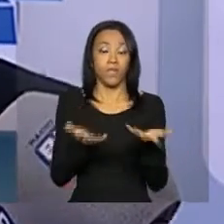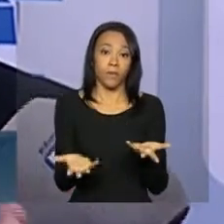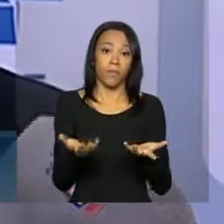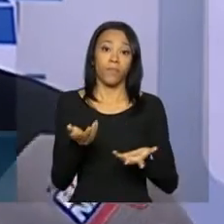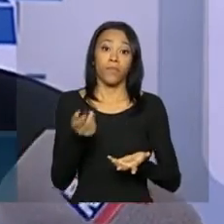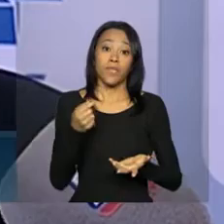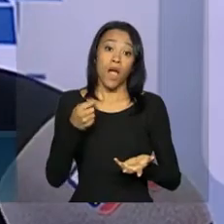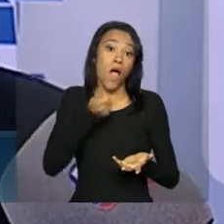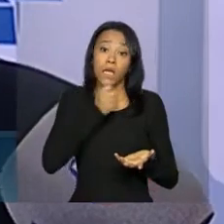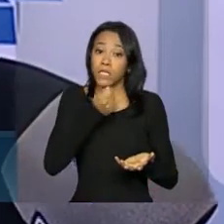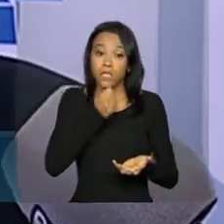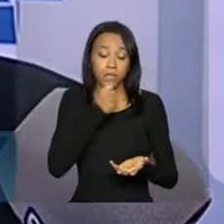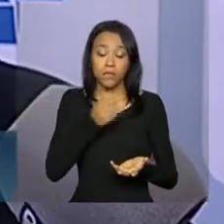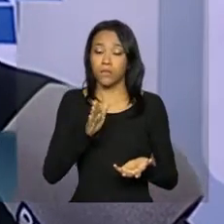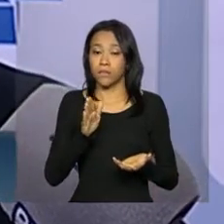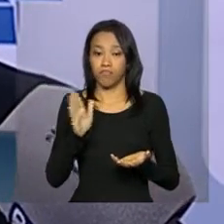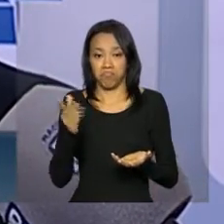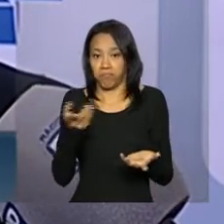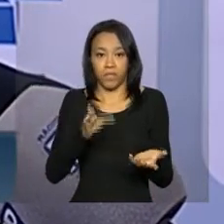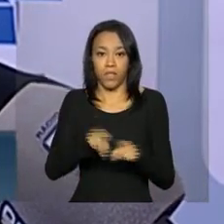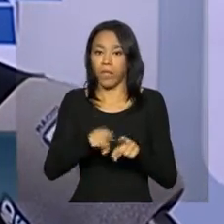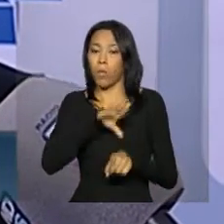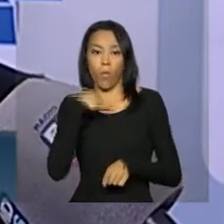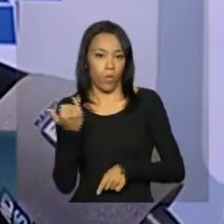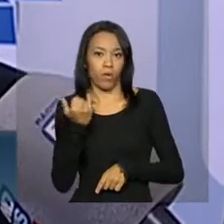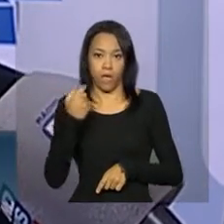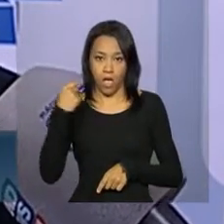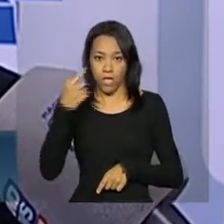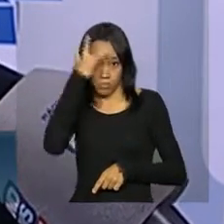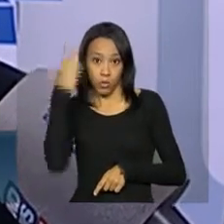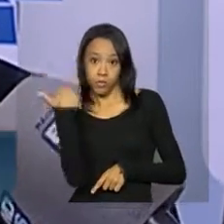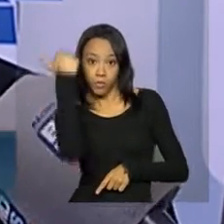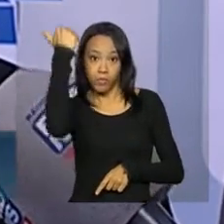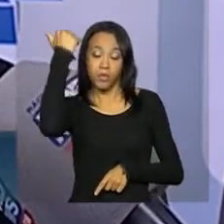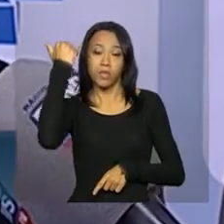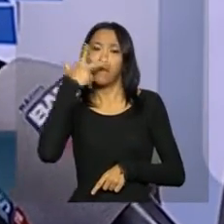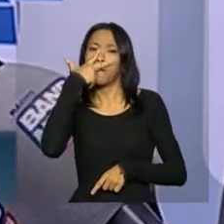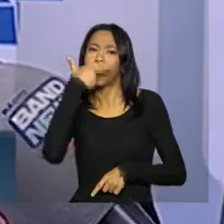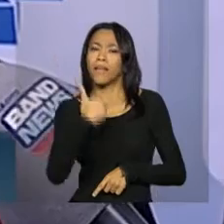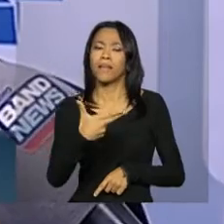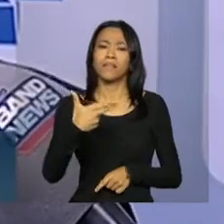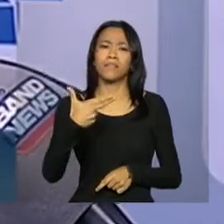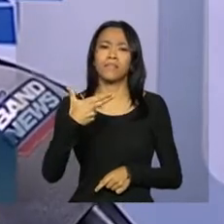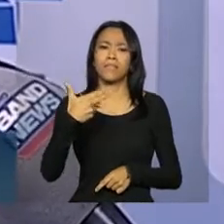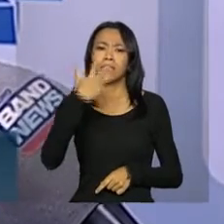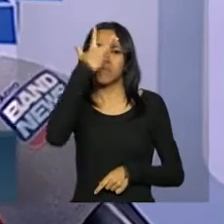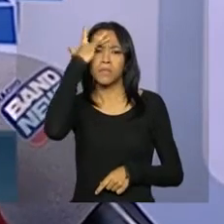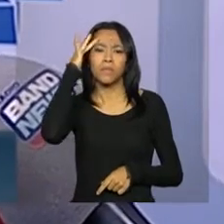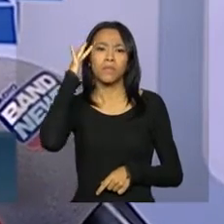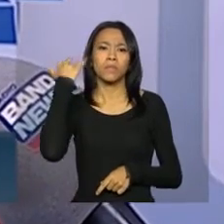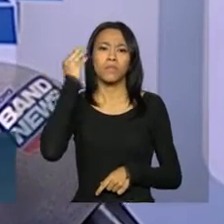morte desses ídolos, né, a convivência hoje, parece que houve um certo